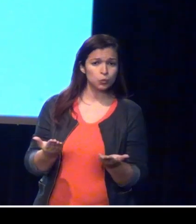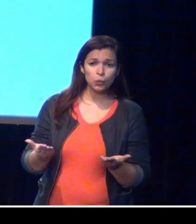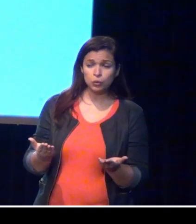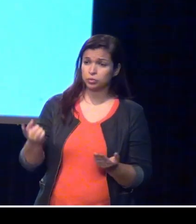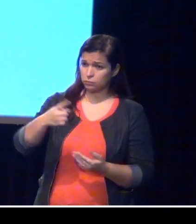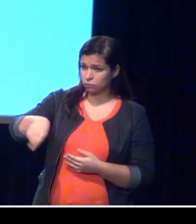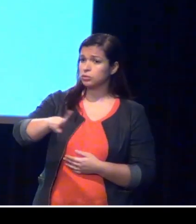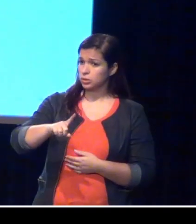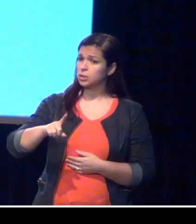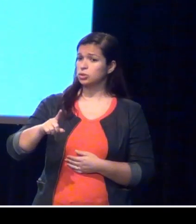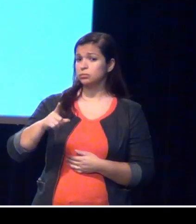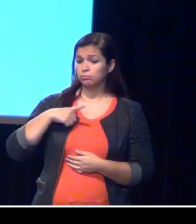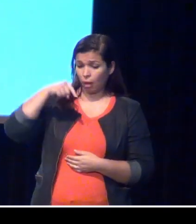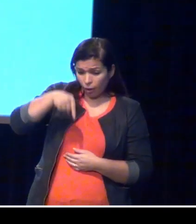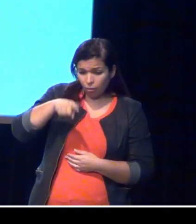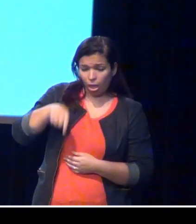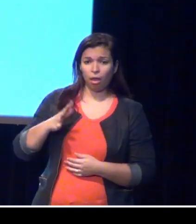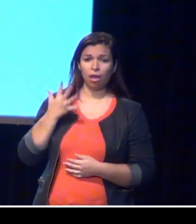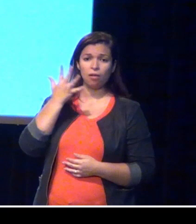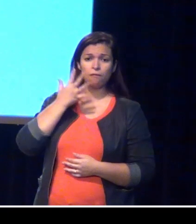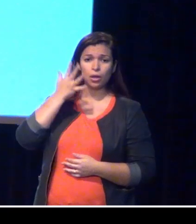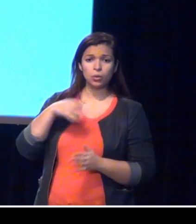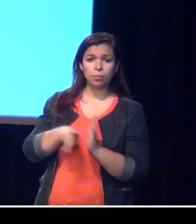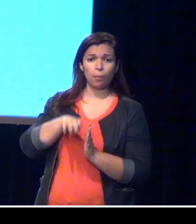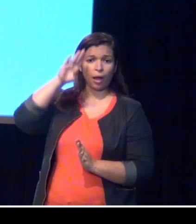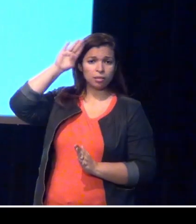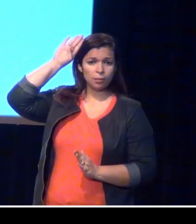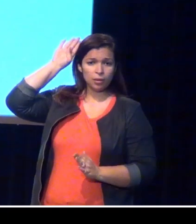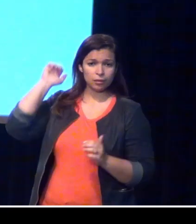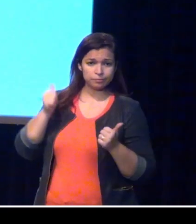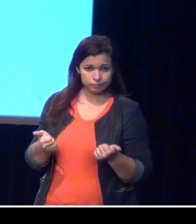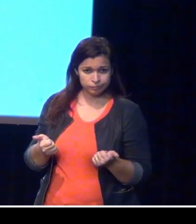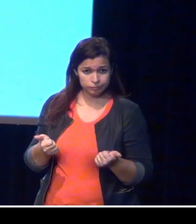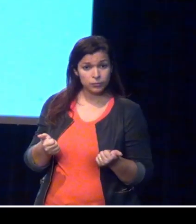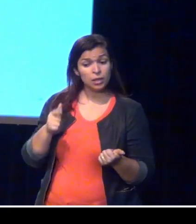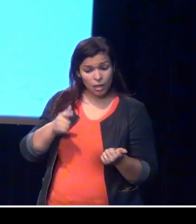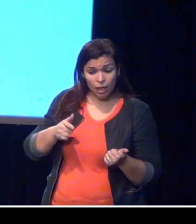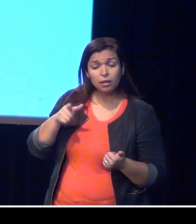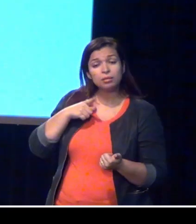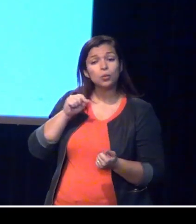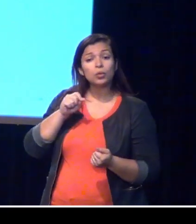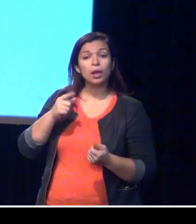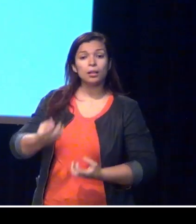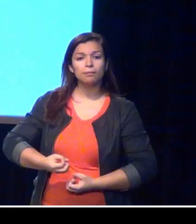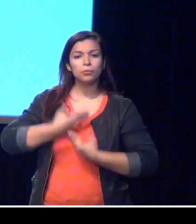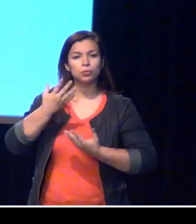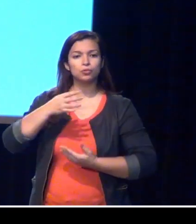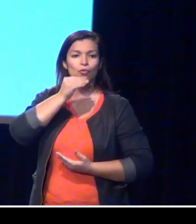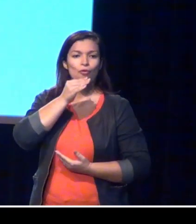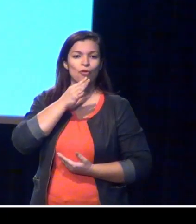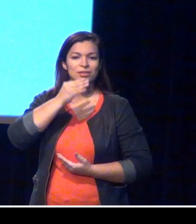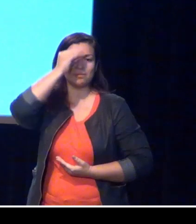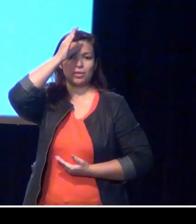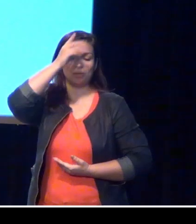num evento acadêmico. E a academia, ela produz conhecimento, ela registra o conhecimento,